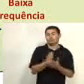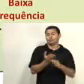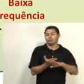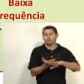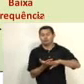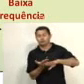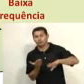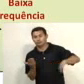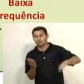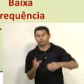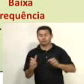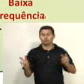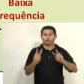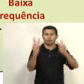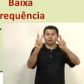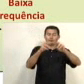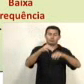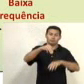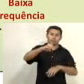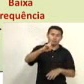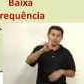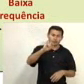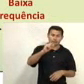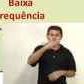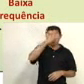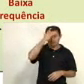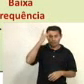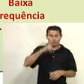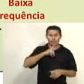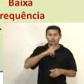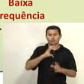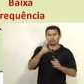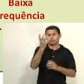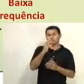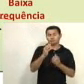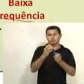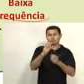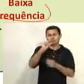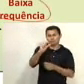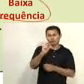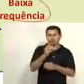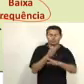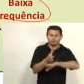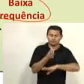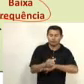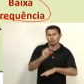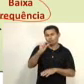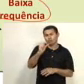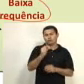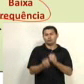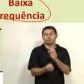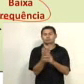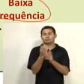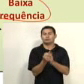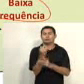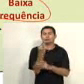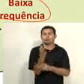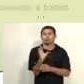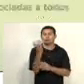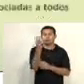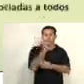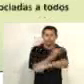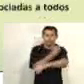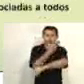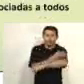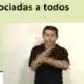distancio dos valores da média, pessoal, eu tenho eventos de baixa frequência ou baixa probabilidade de ocorrer na